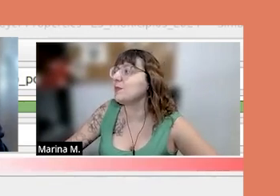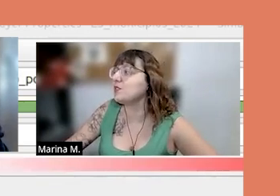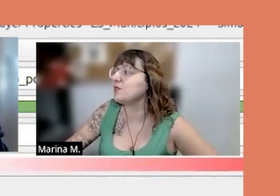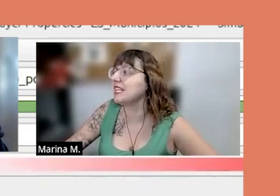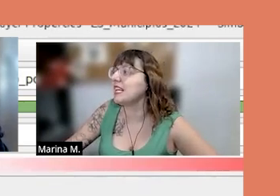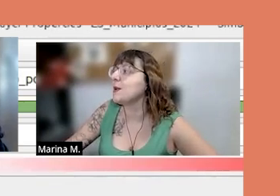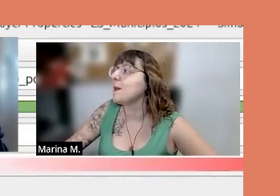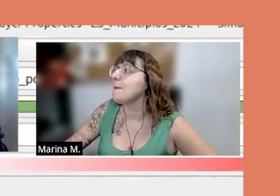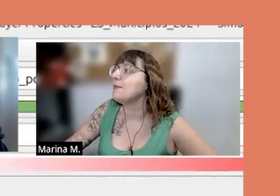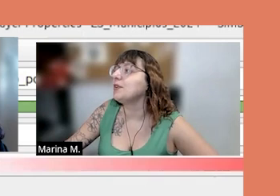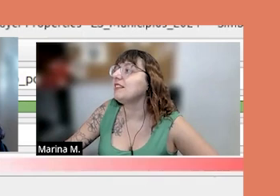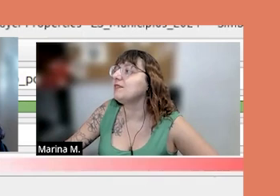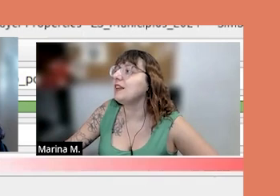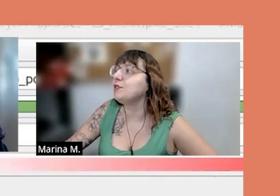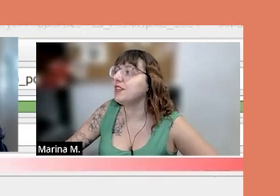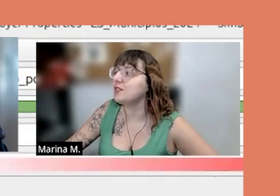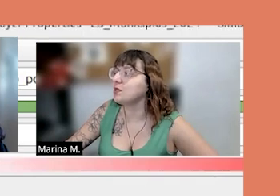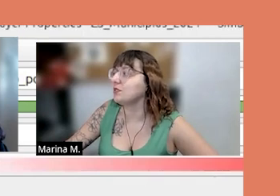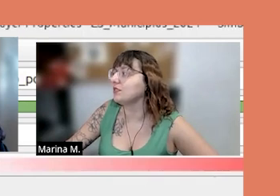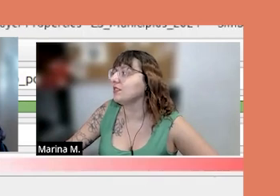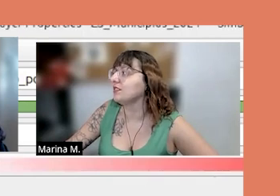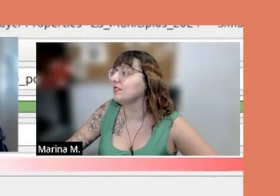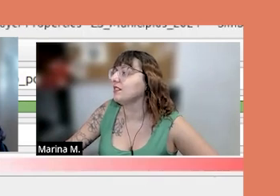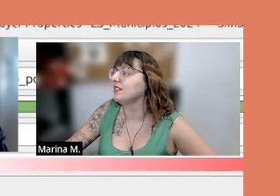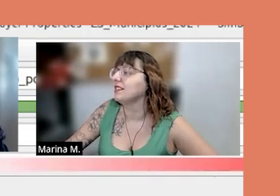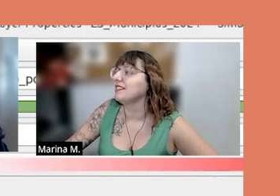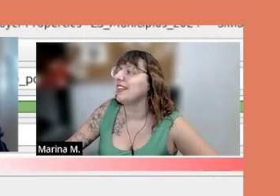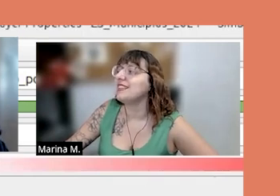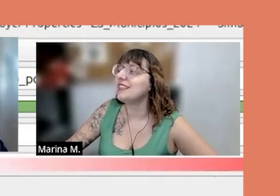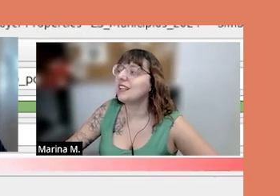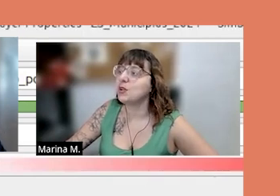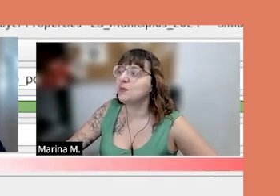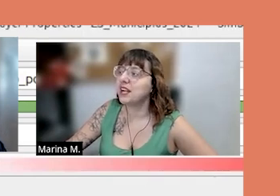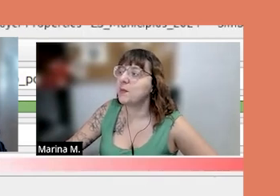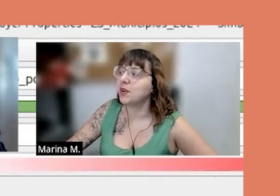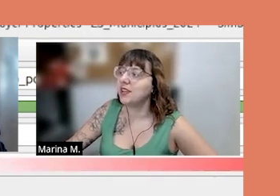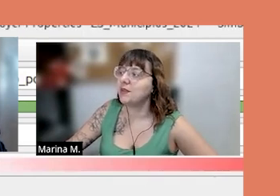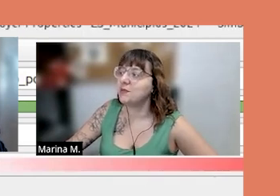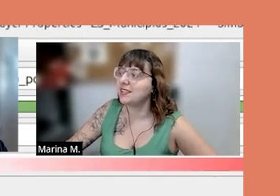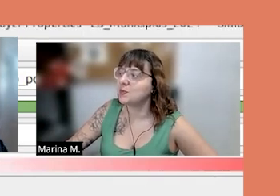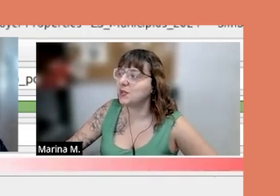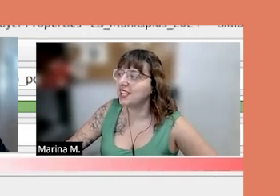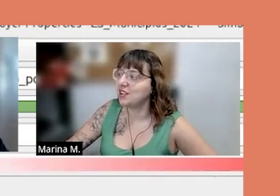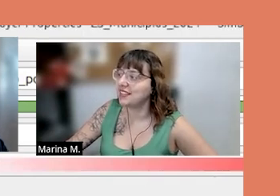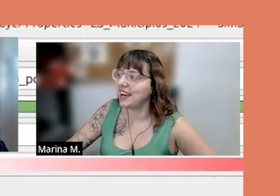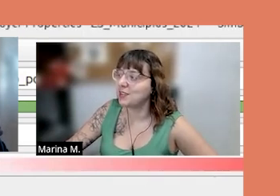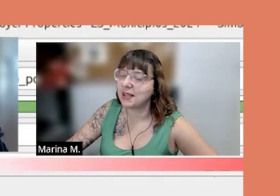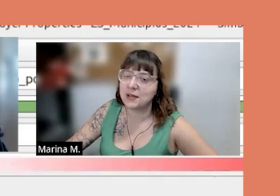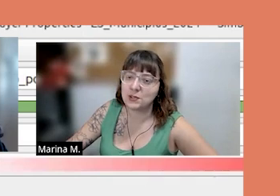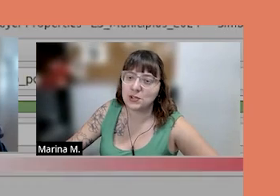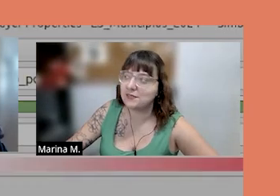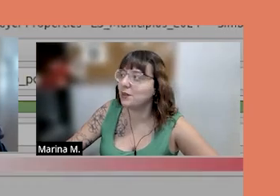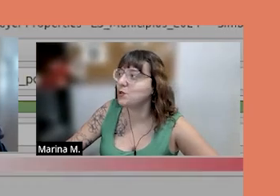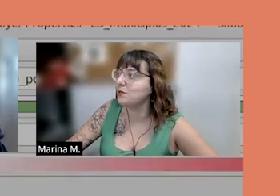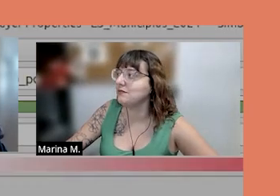Mas eu posso fazer por intervalo fixo. Esse daqui pode demorar um pouquinho mais, porque ele já traz um tamanho